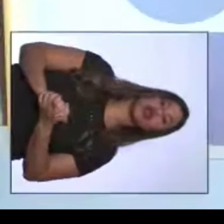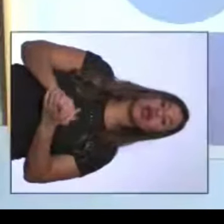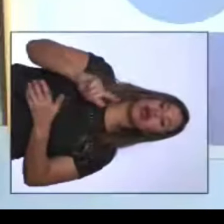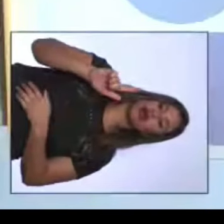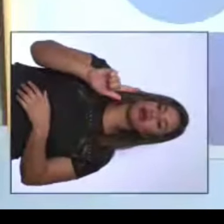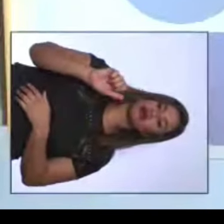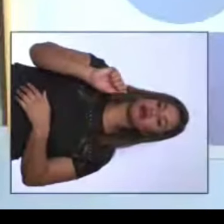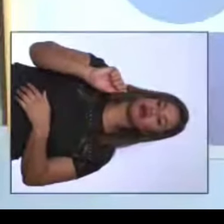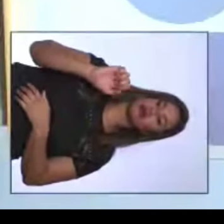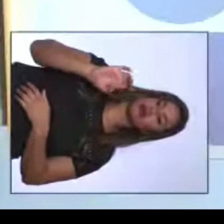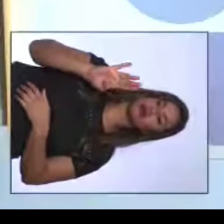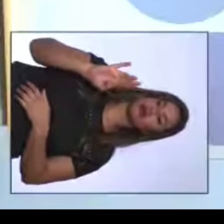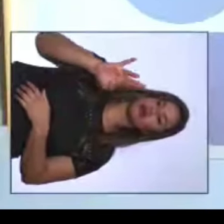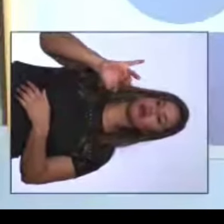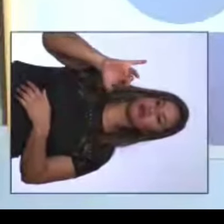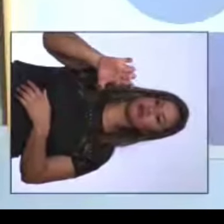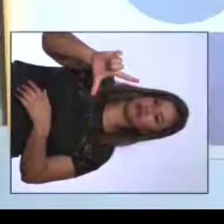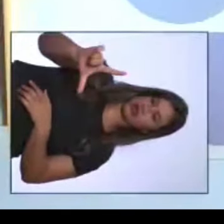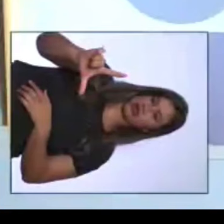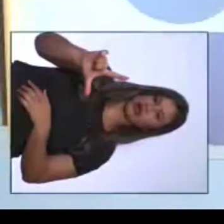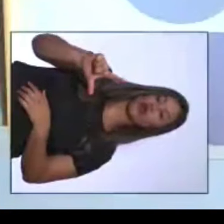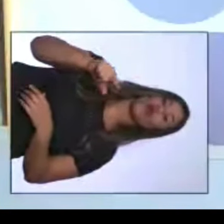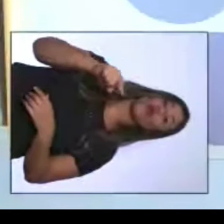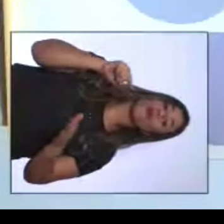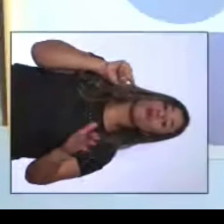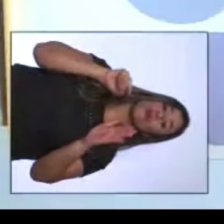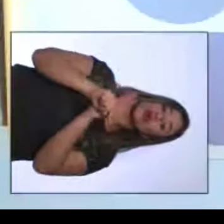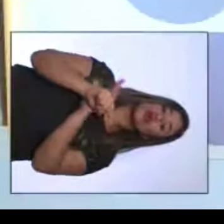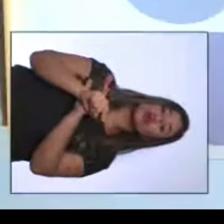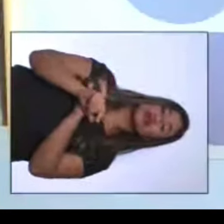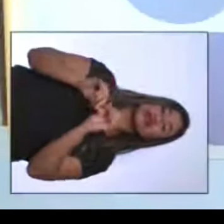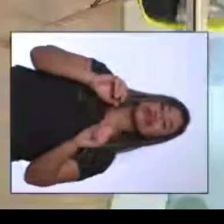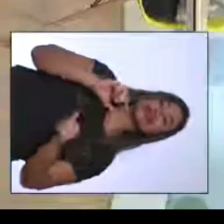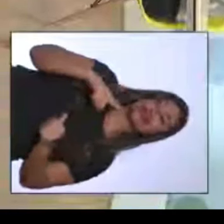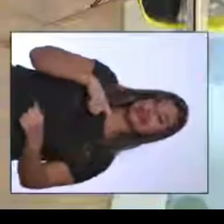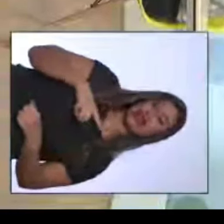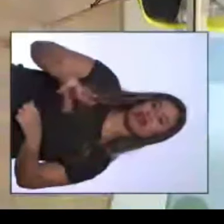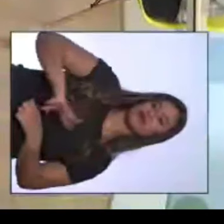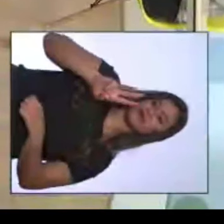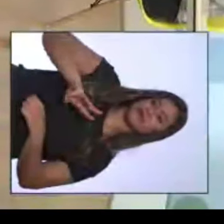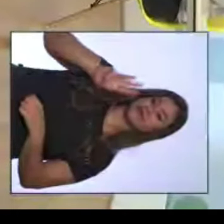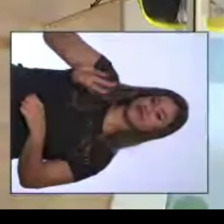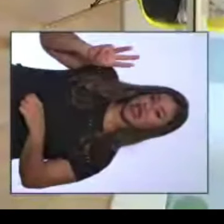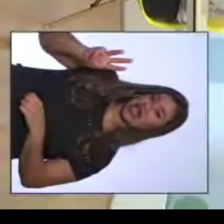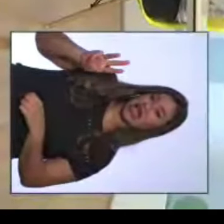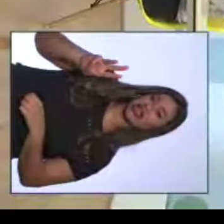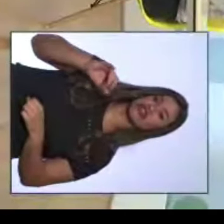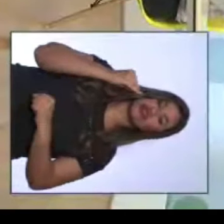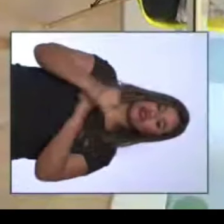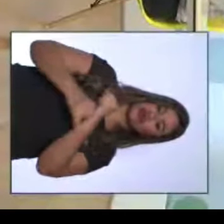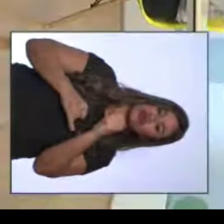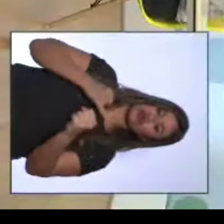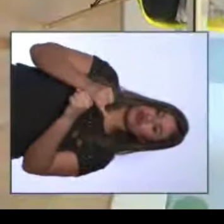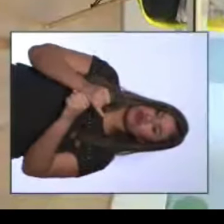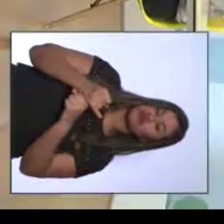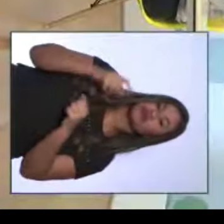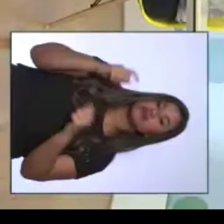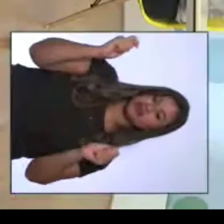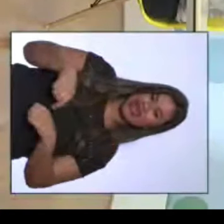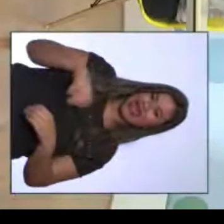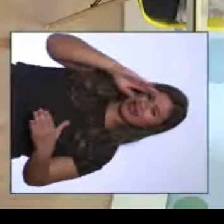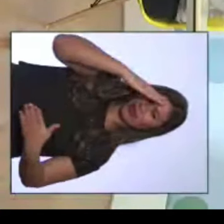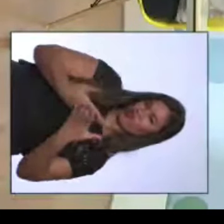qual o site mais confiável para notícias. Olha, eu... No jornal digital, né? Essas perguntas então... são